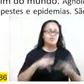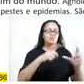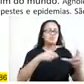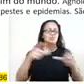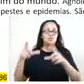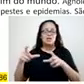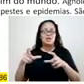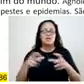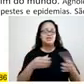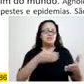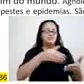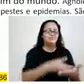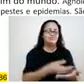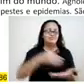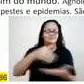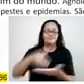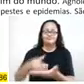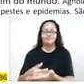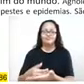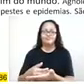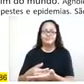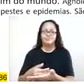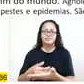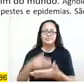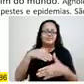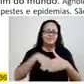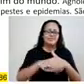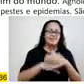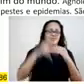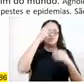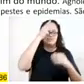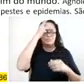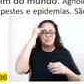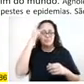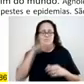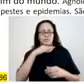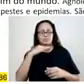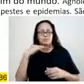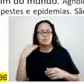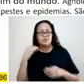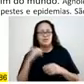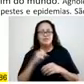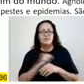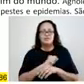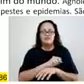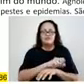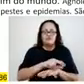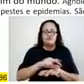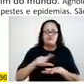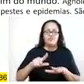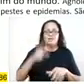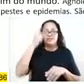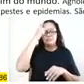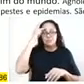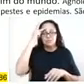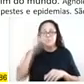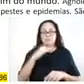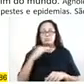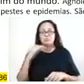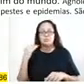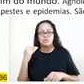covas grandes e ali se empilhavam bandos de cadáveres. As pessoas morriam às centenas, à luz do dia e à